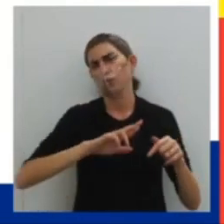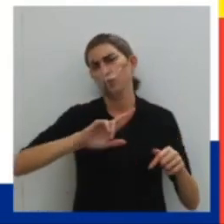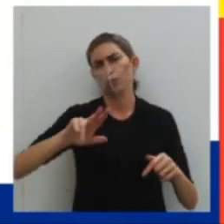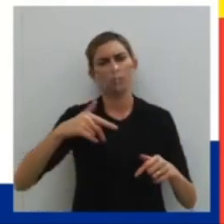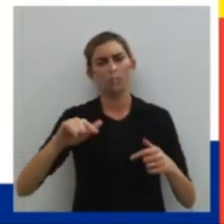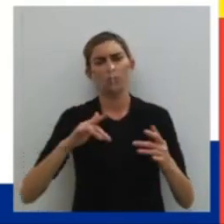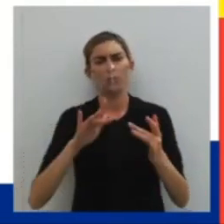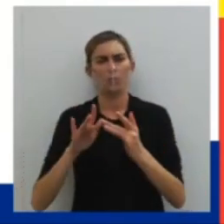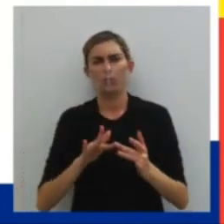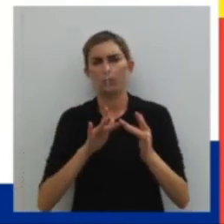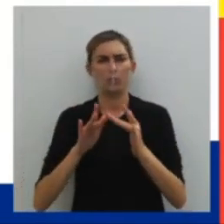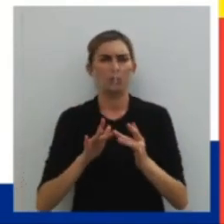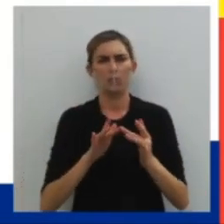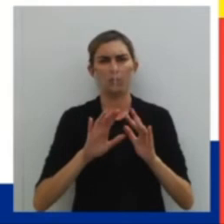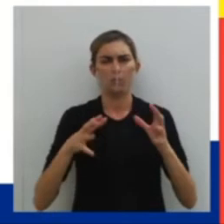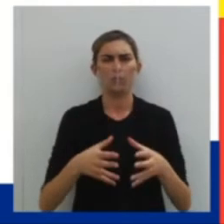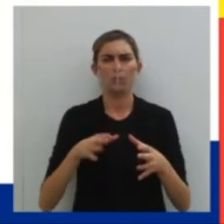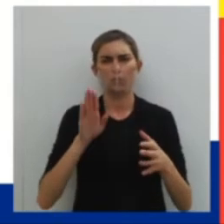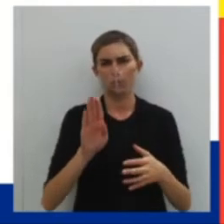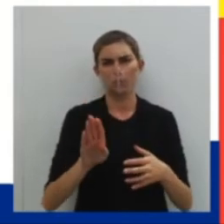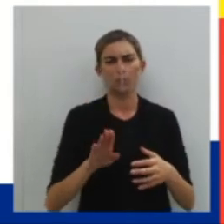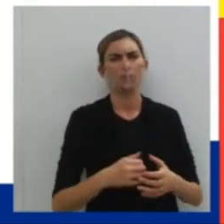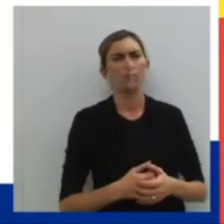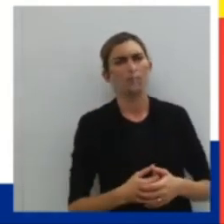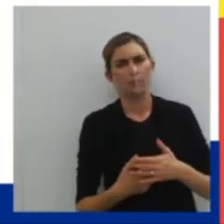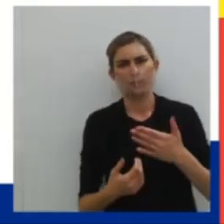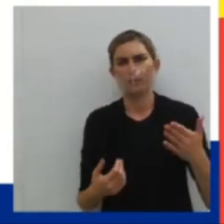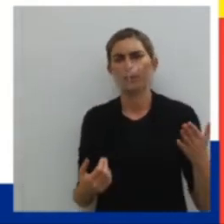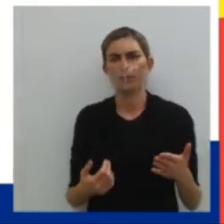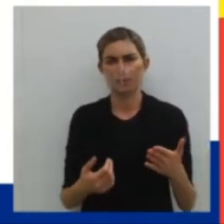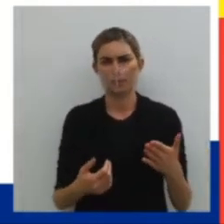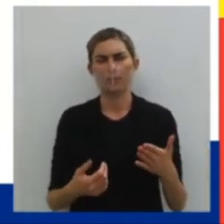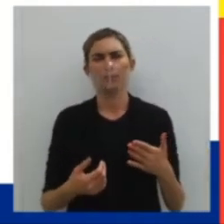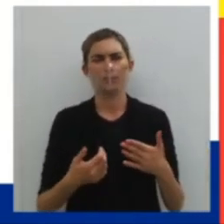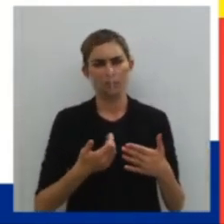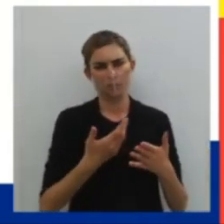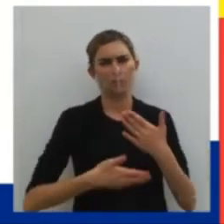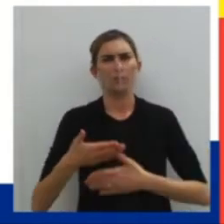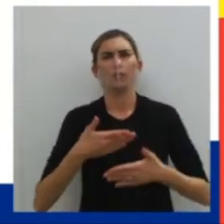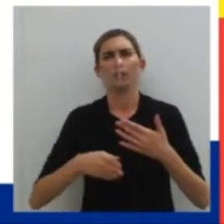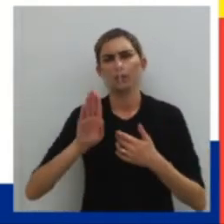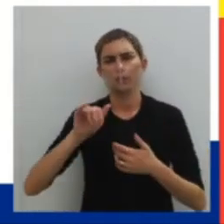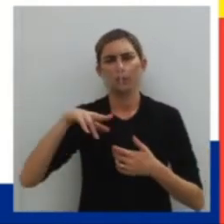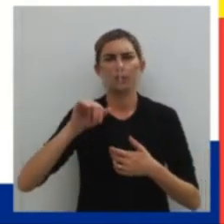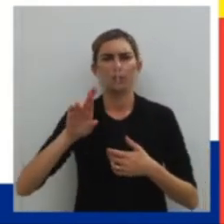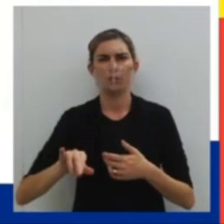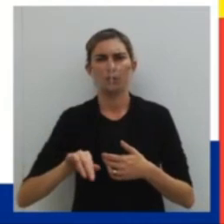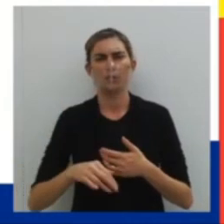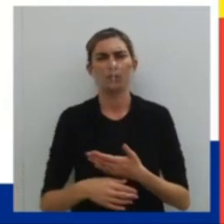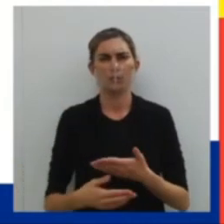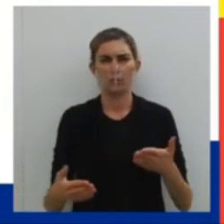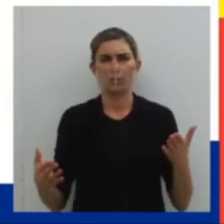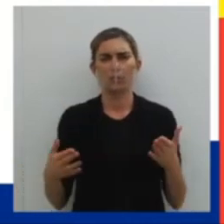tem conexão alguma com o conjunto B. Ele fica de fora dessa relação binária e o